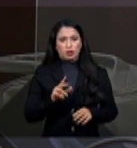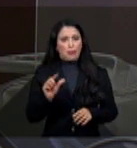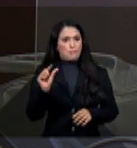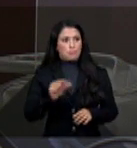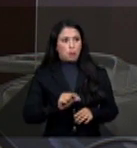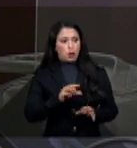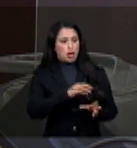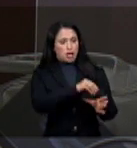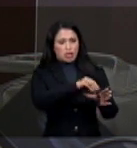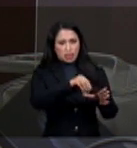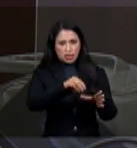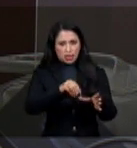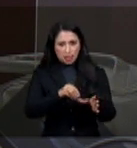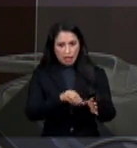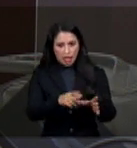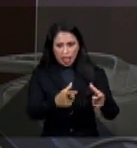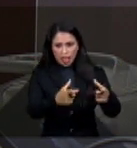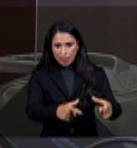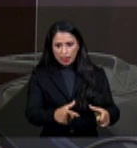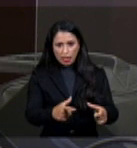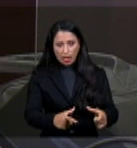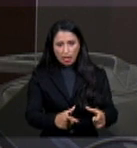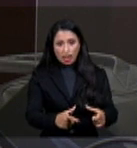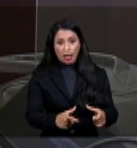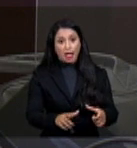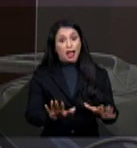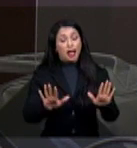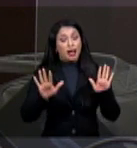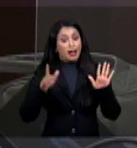índio, era muita terra para muito